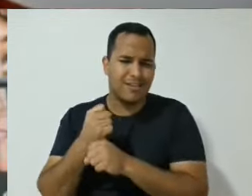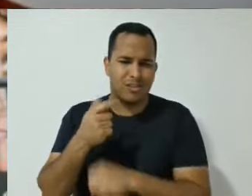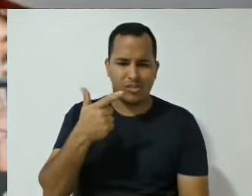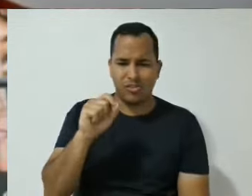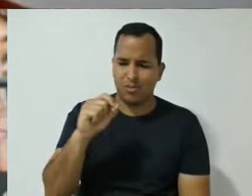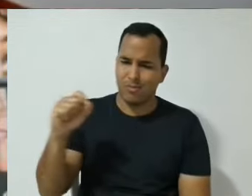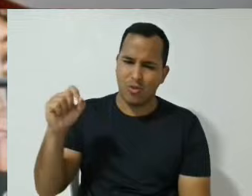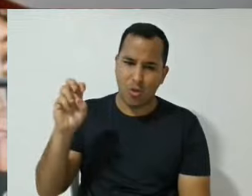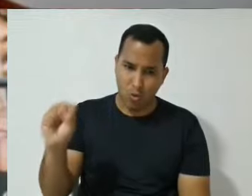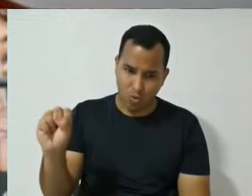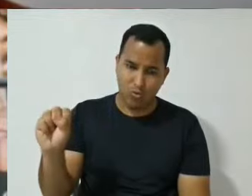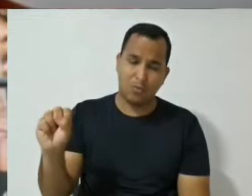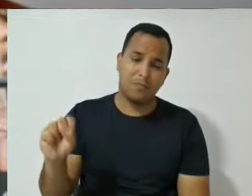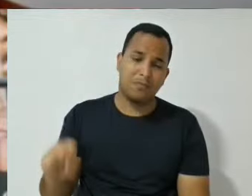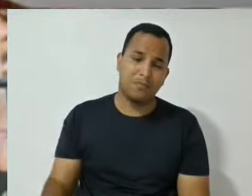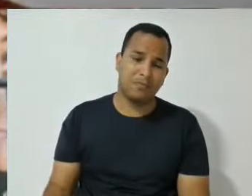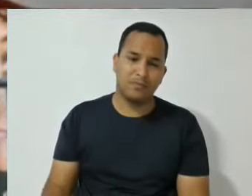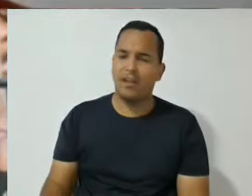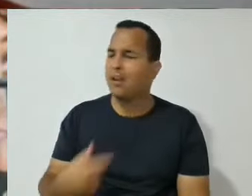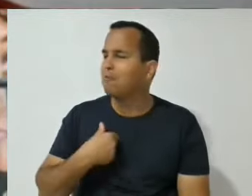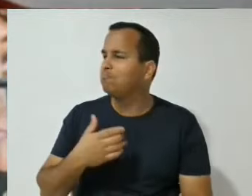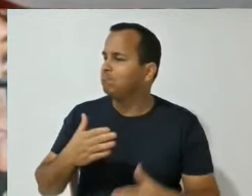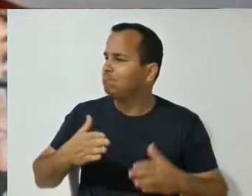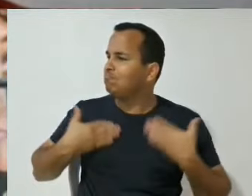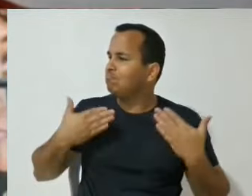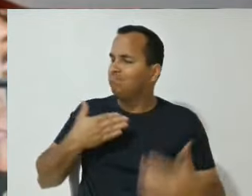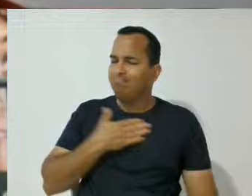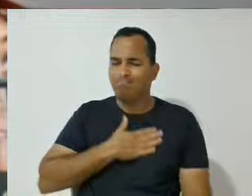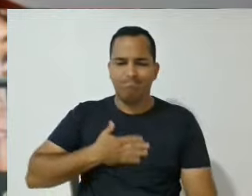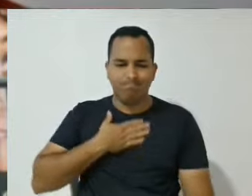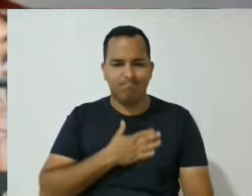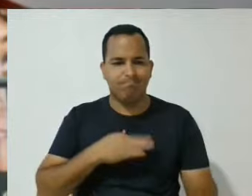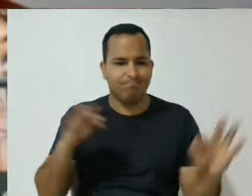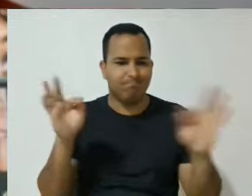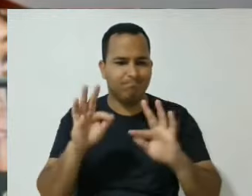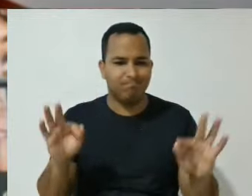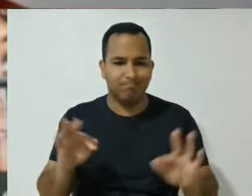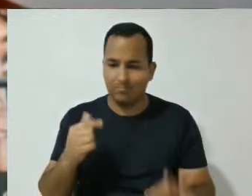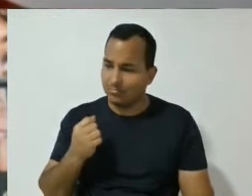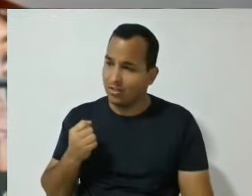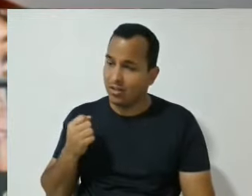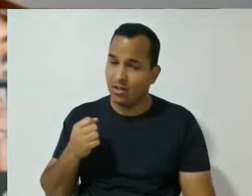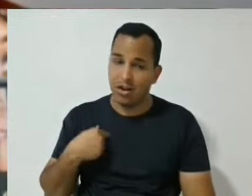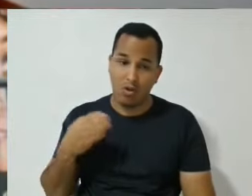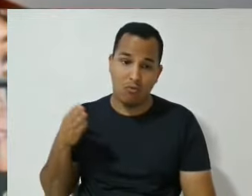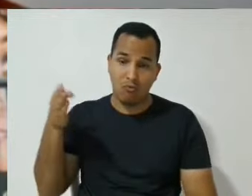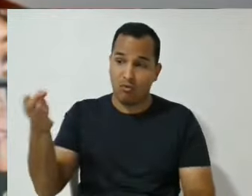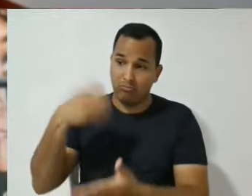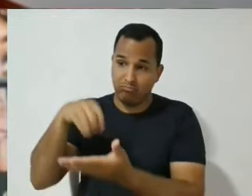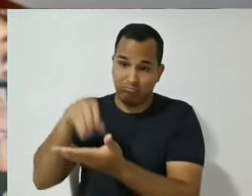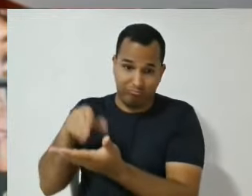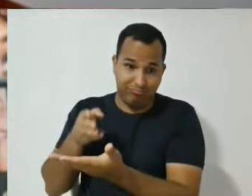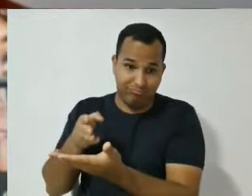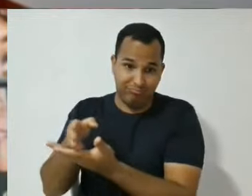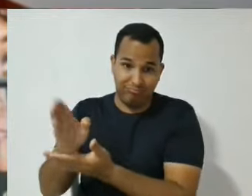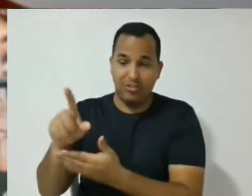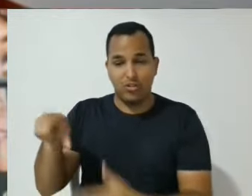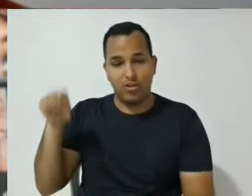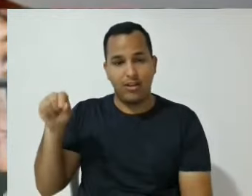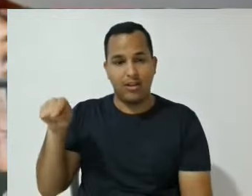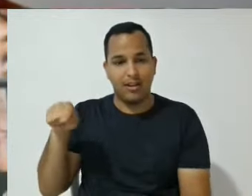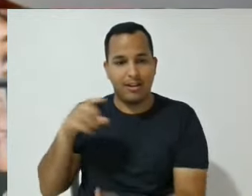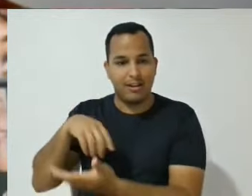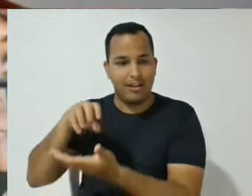engano. E foi muito legal, porque quando eu fui tomar posse, na verdade, eu tinha escolhido o centro na época, né? A época